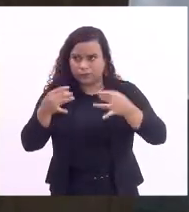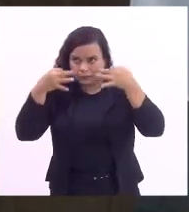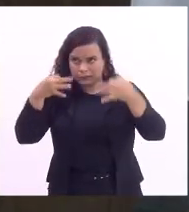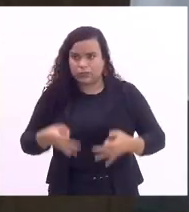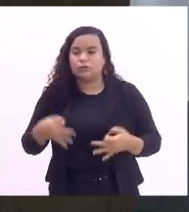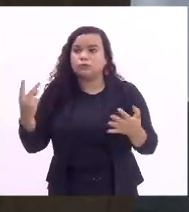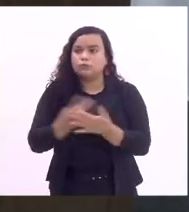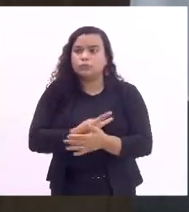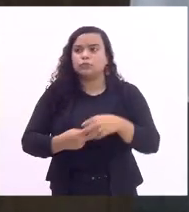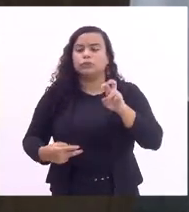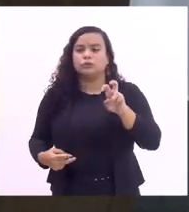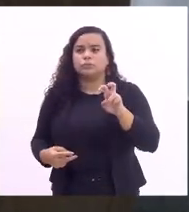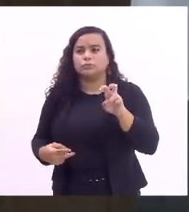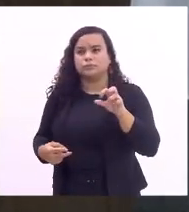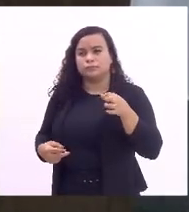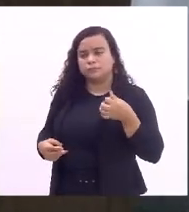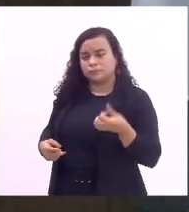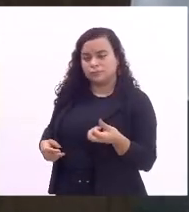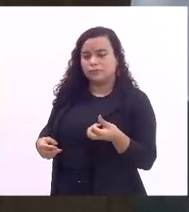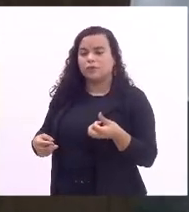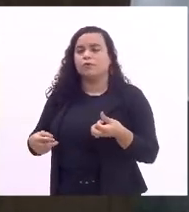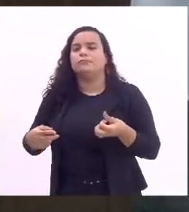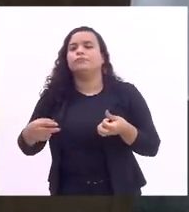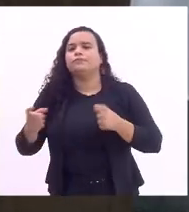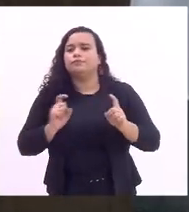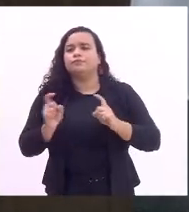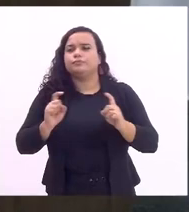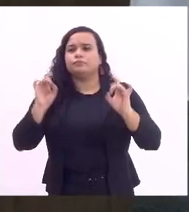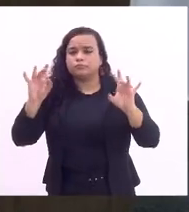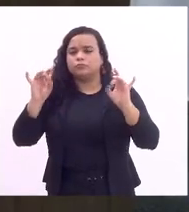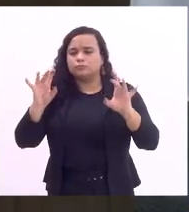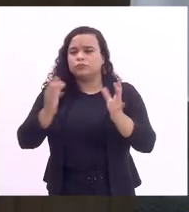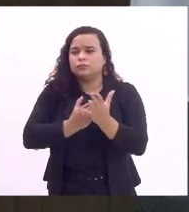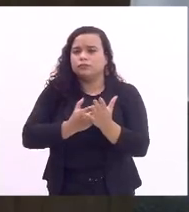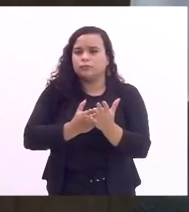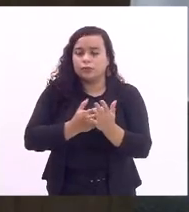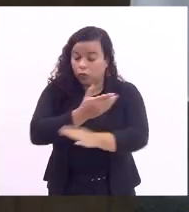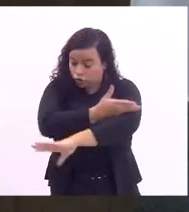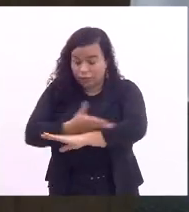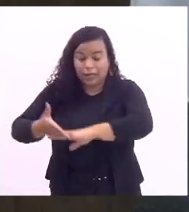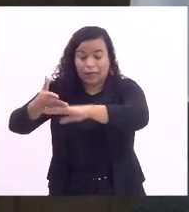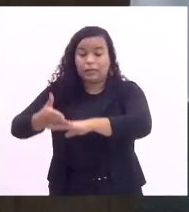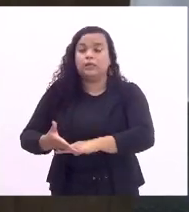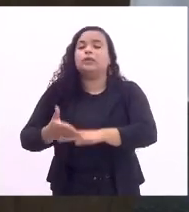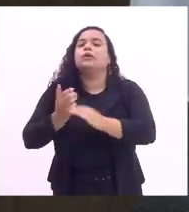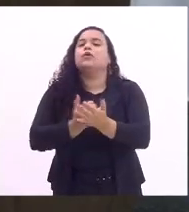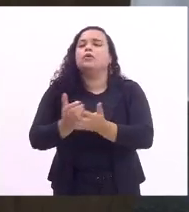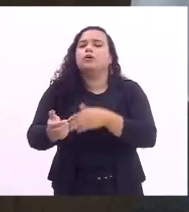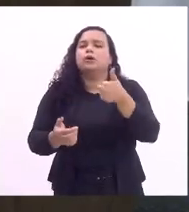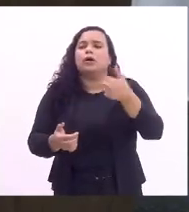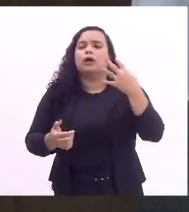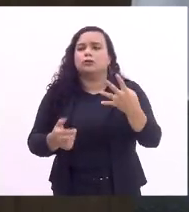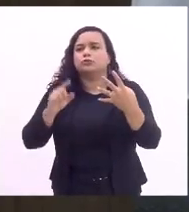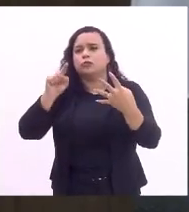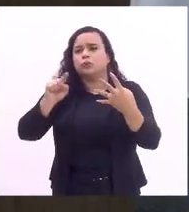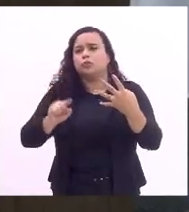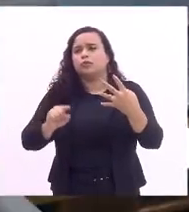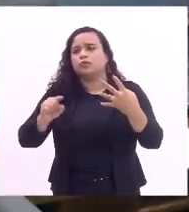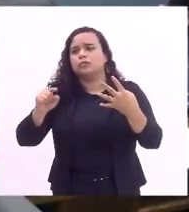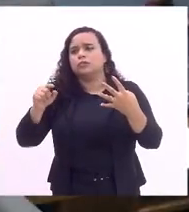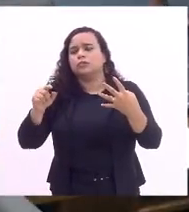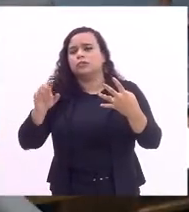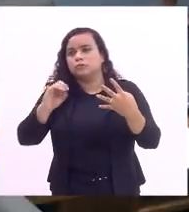na 56ª sessão ordinária, que, iniciada às 14 horas, encerrou-se às 15 horas e 47